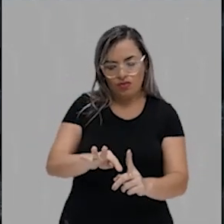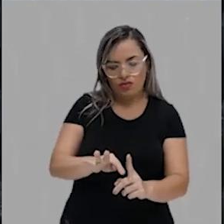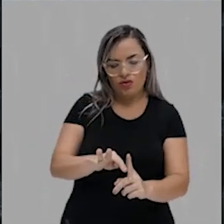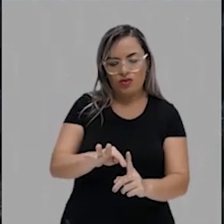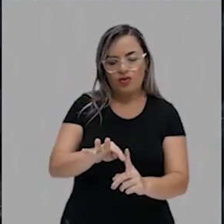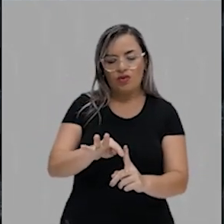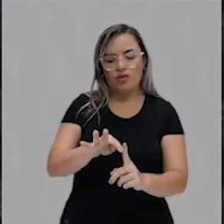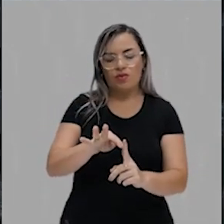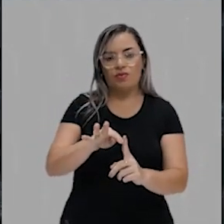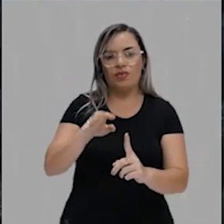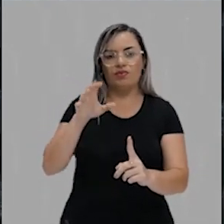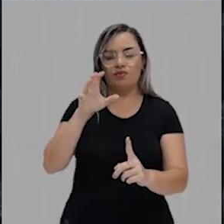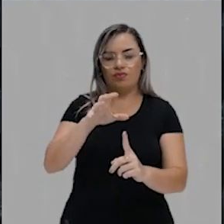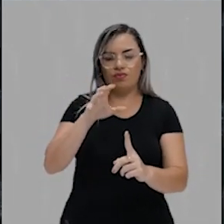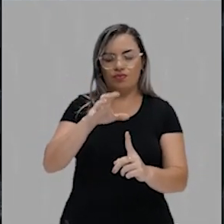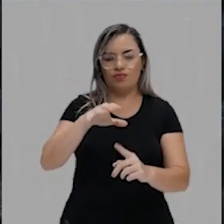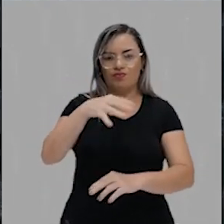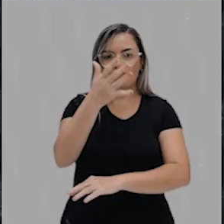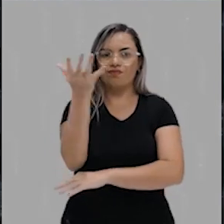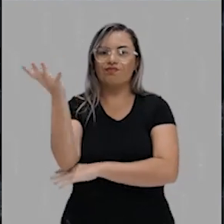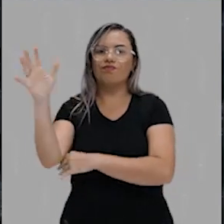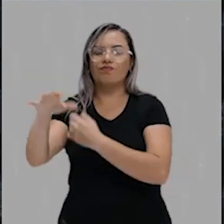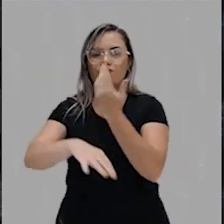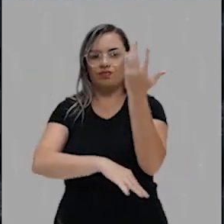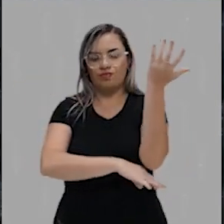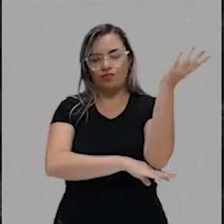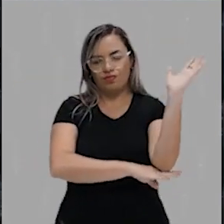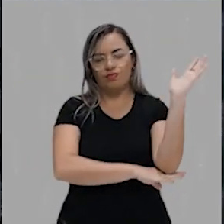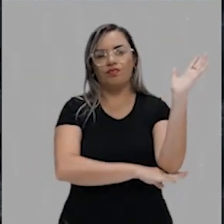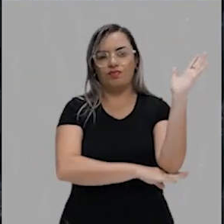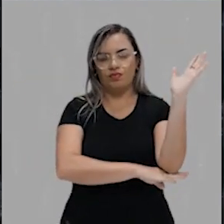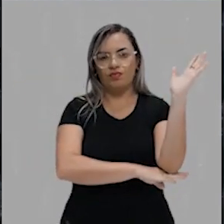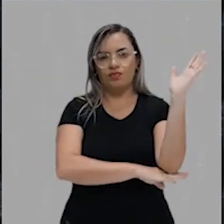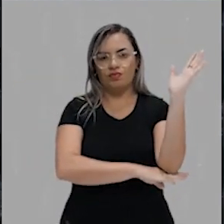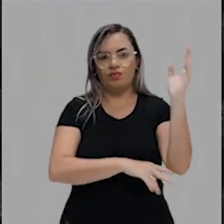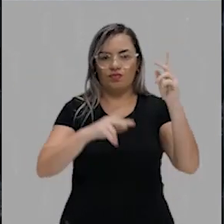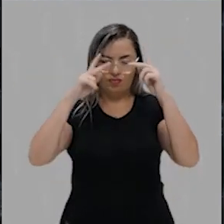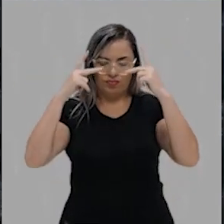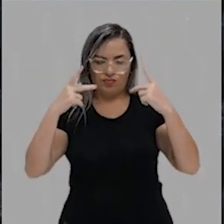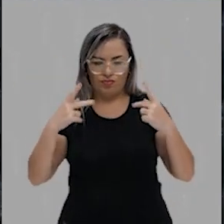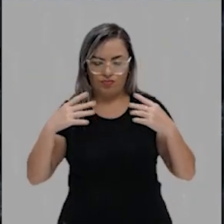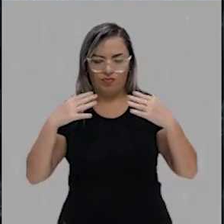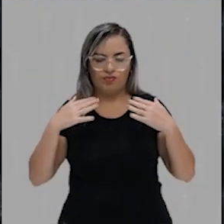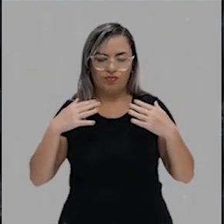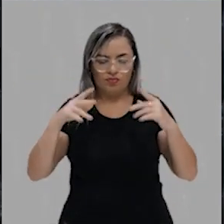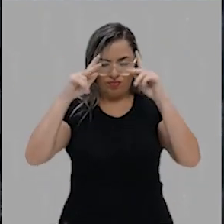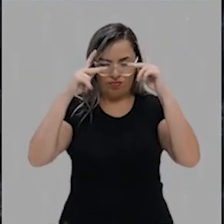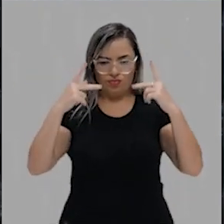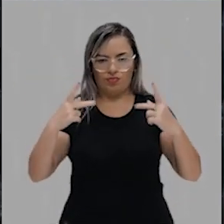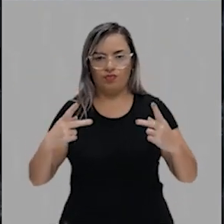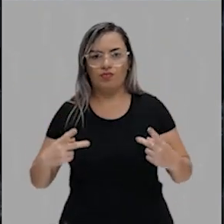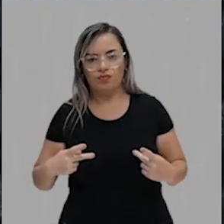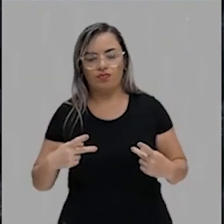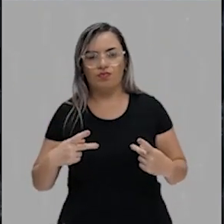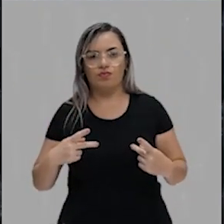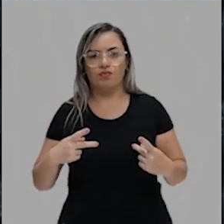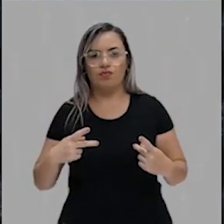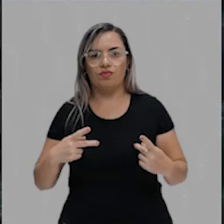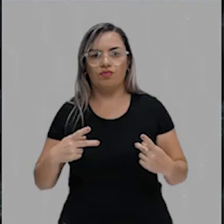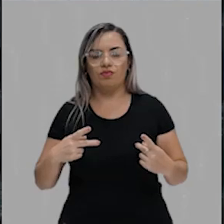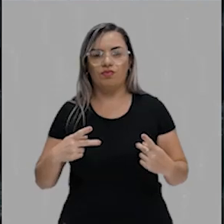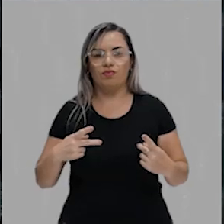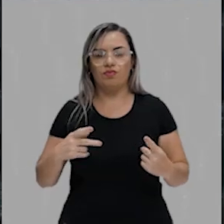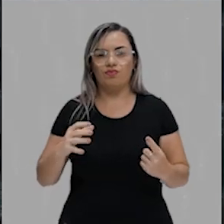do nosso planeta. Então, isso é gerado graças às atitudes humanas. Então, se tem atitudes humanas